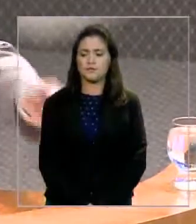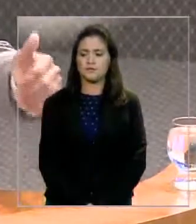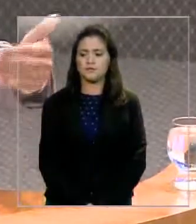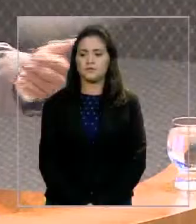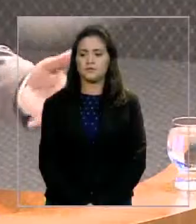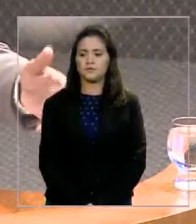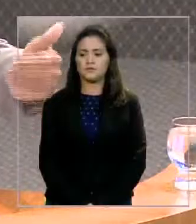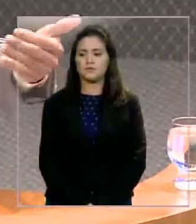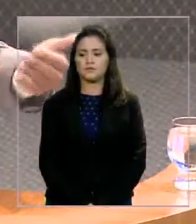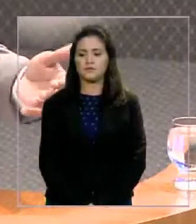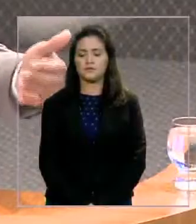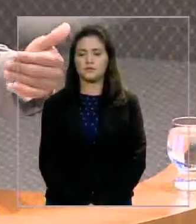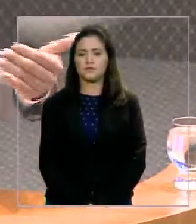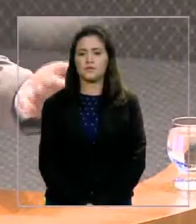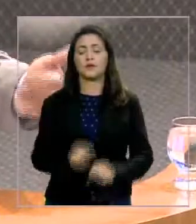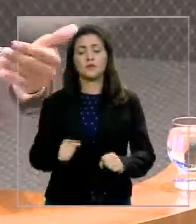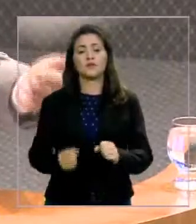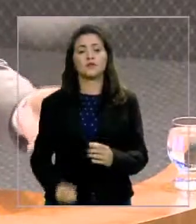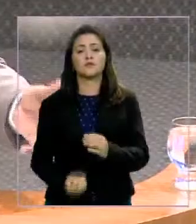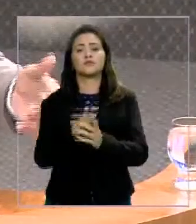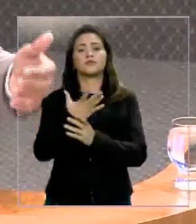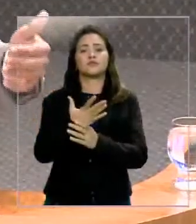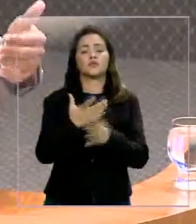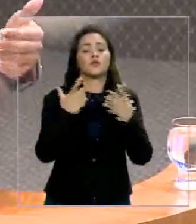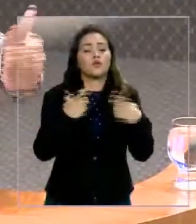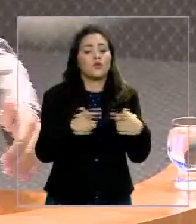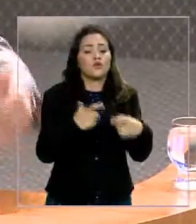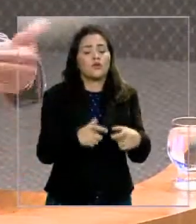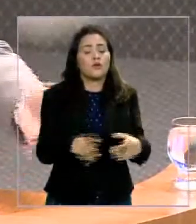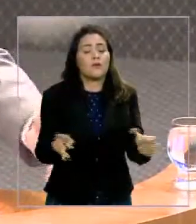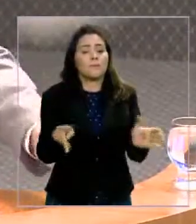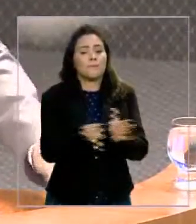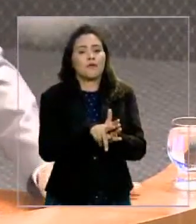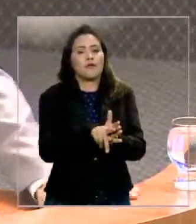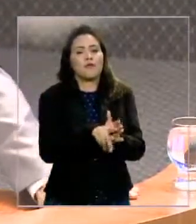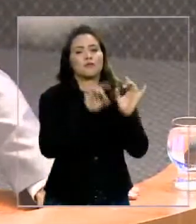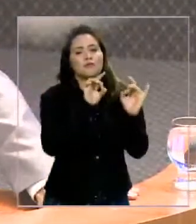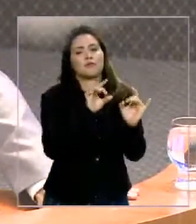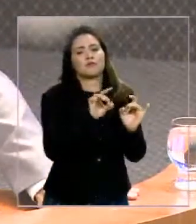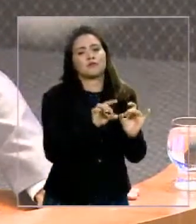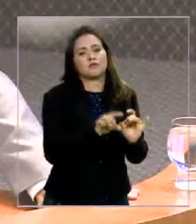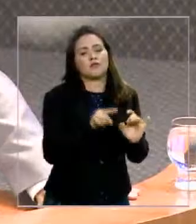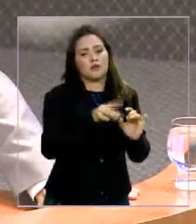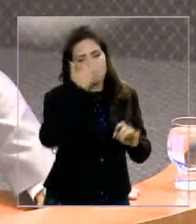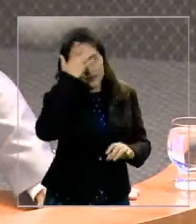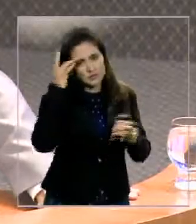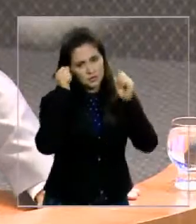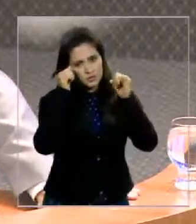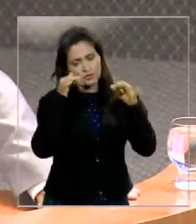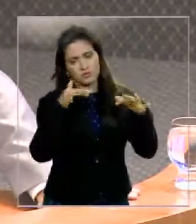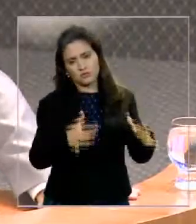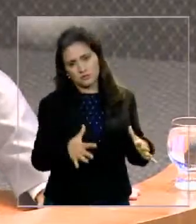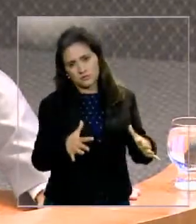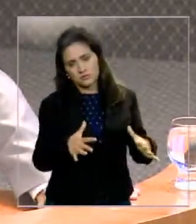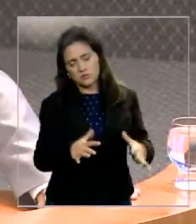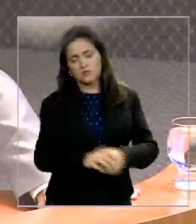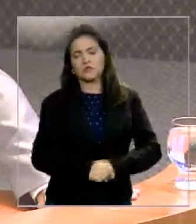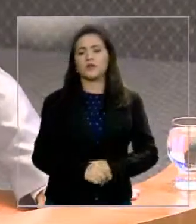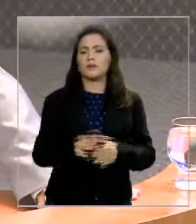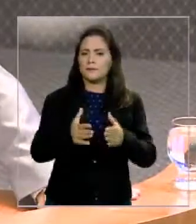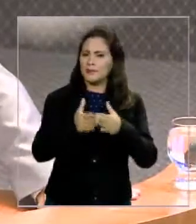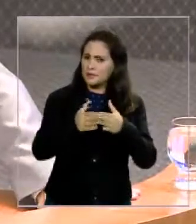que possa implementar, que possa criar um centro de referência das pessoas com autismo. Solicitando ao prefeito Edvaldo Holanda Júnior,